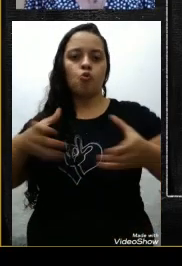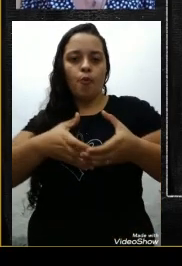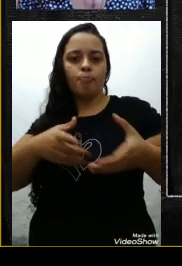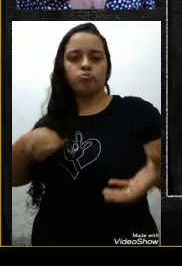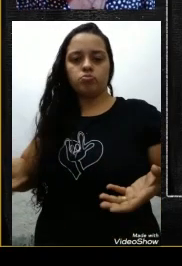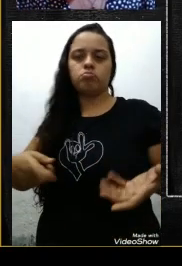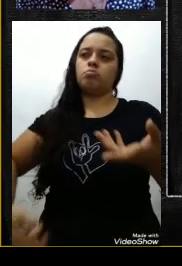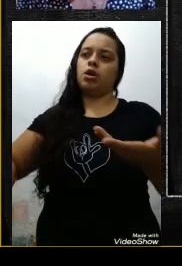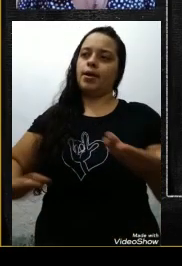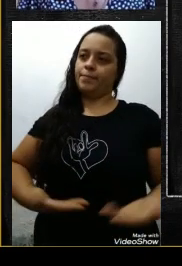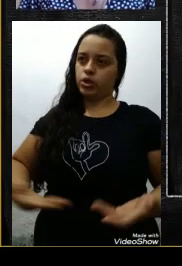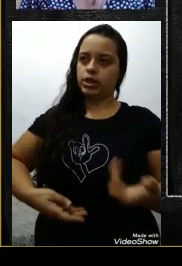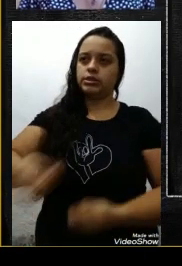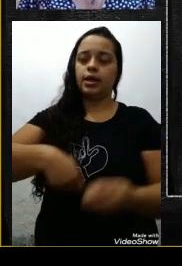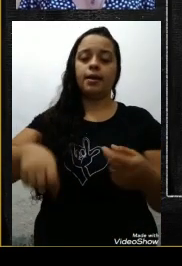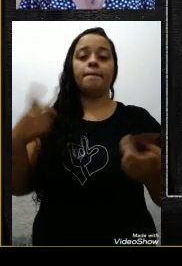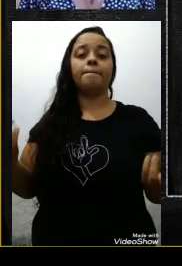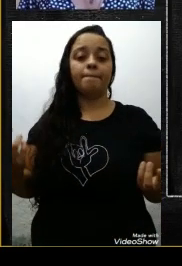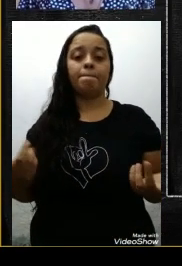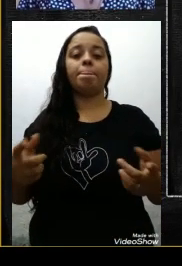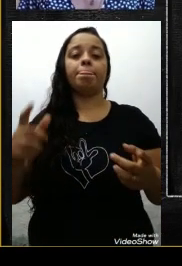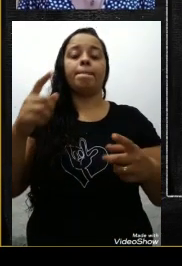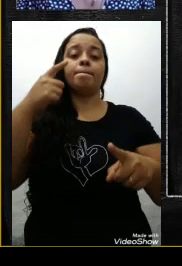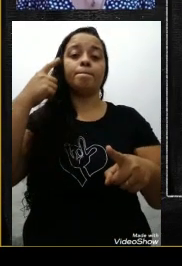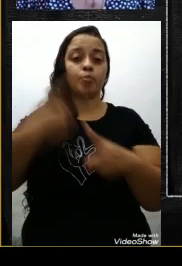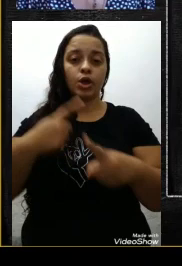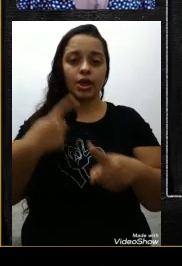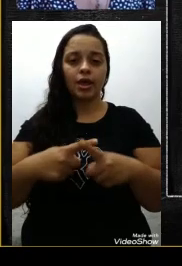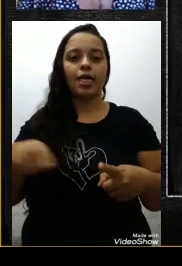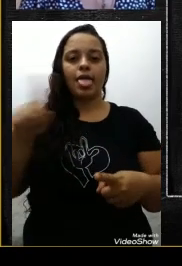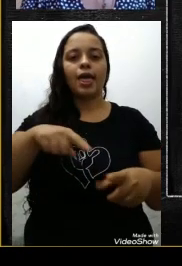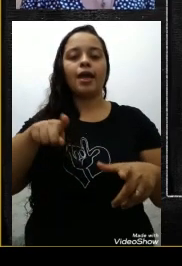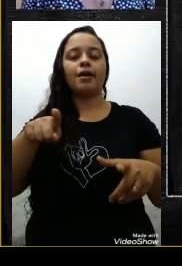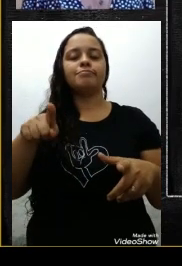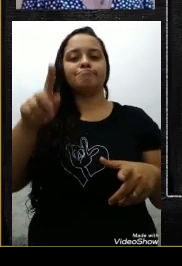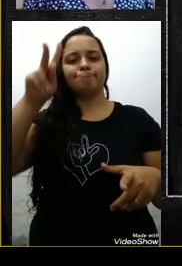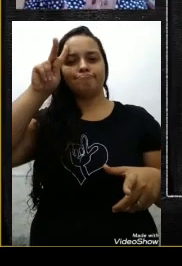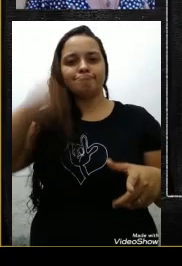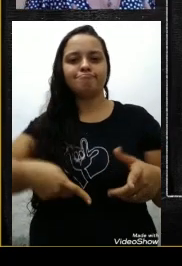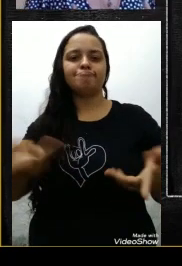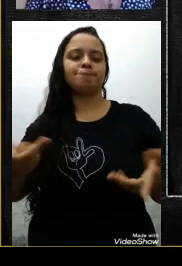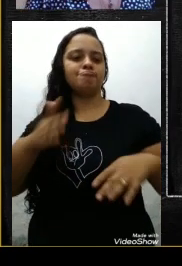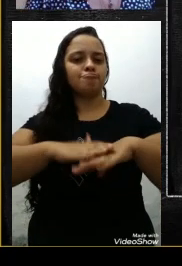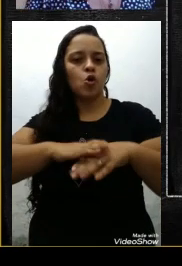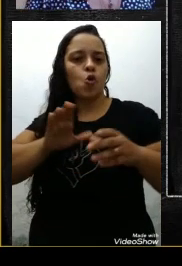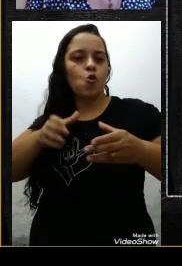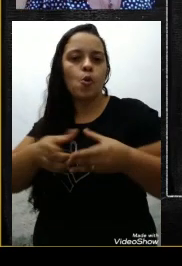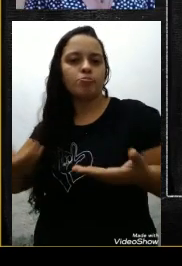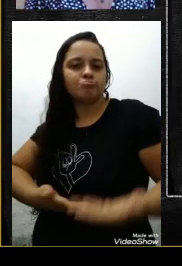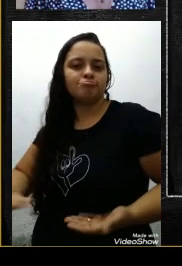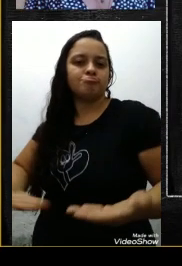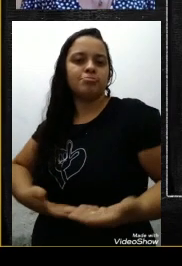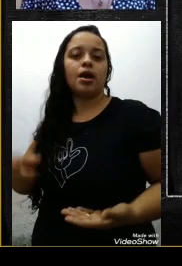vezes que os camponeses se revoltaram, mas se destaca muito nesse momento por ter sido um movimento espontâneo,